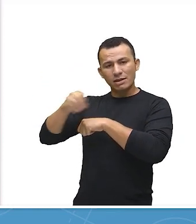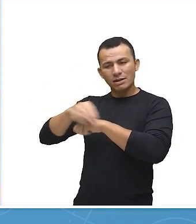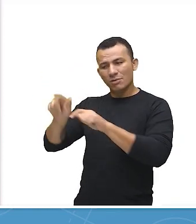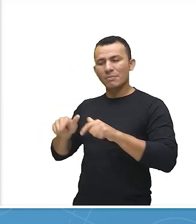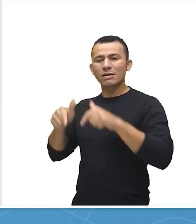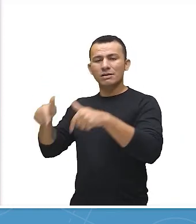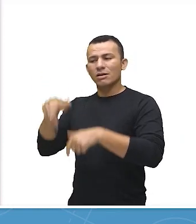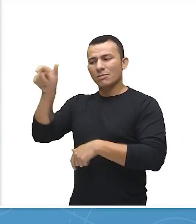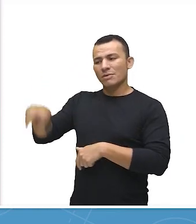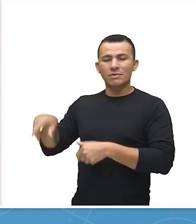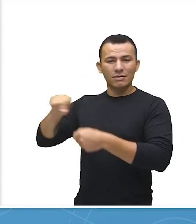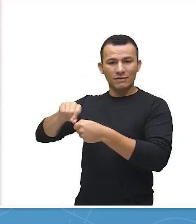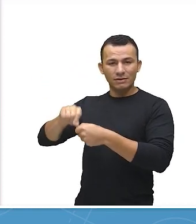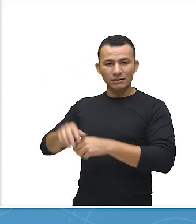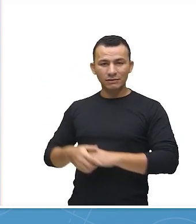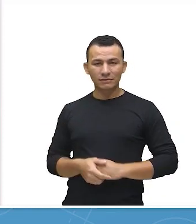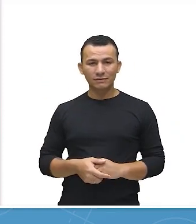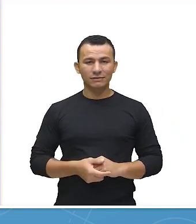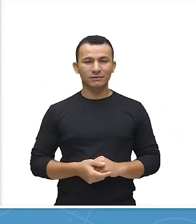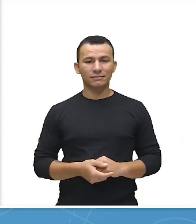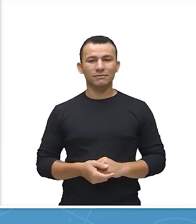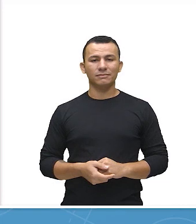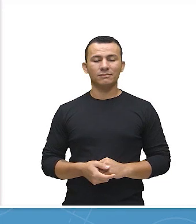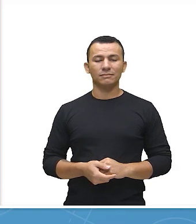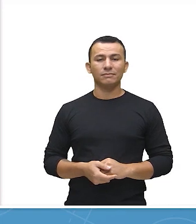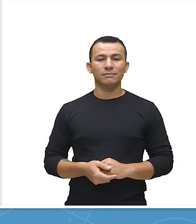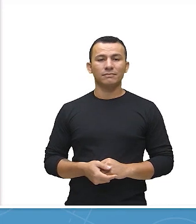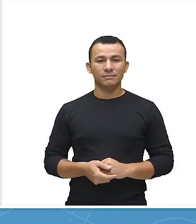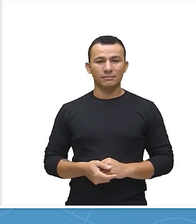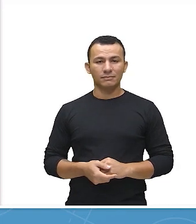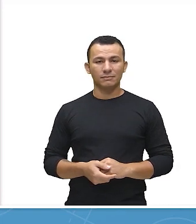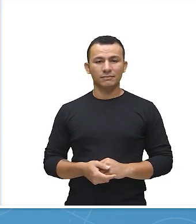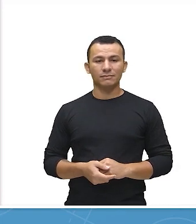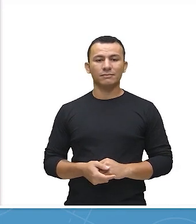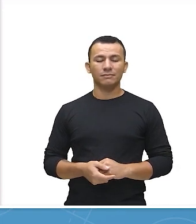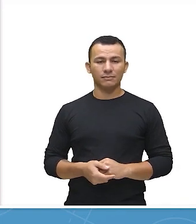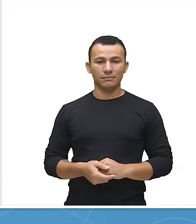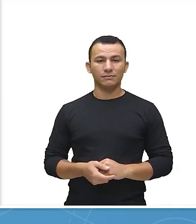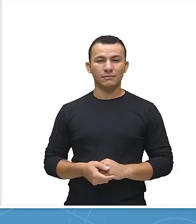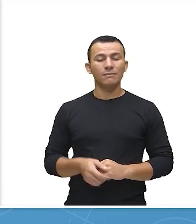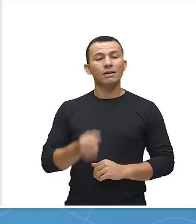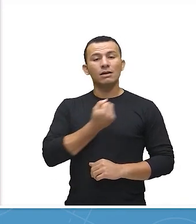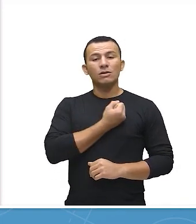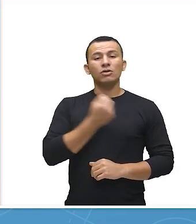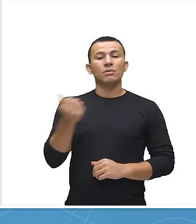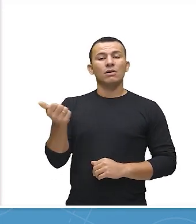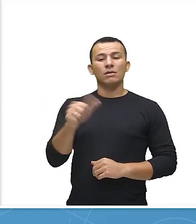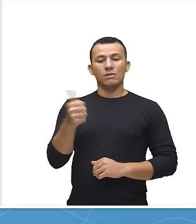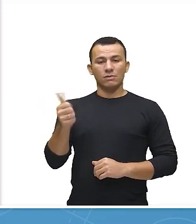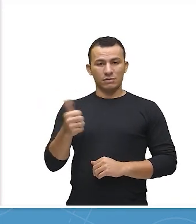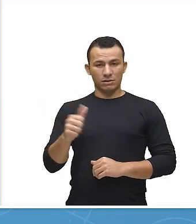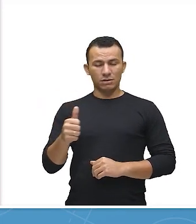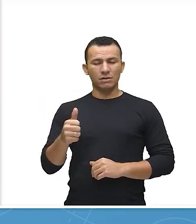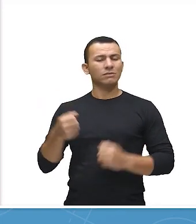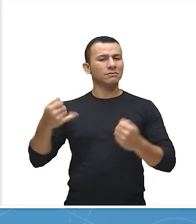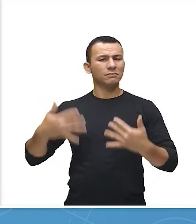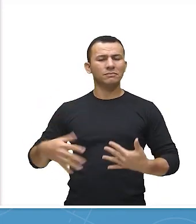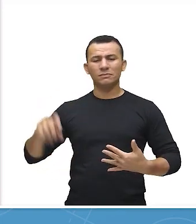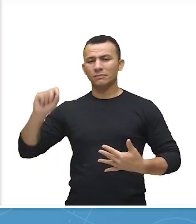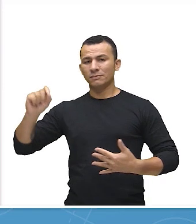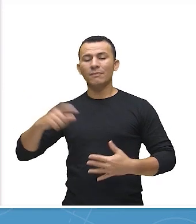pessoa executar. E na questão número 2, aliás, na questão número 11, nós temos um